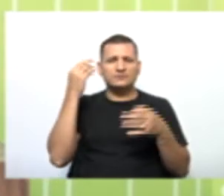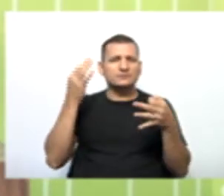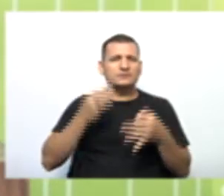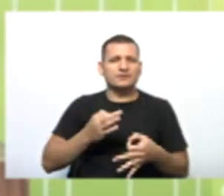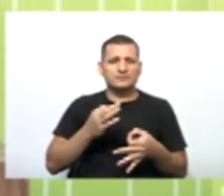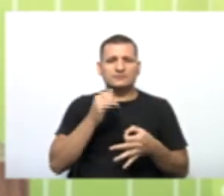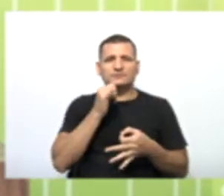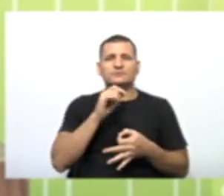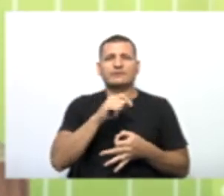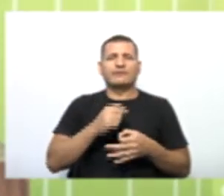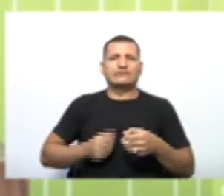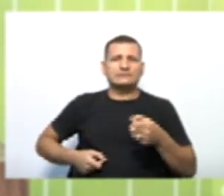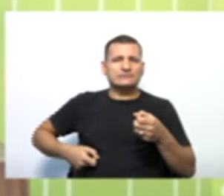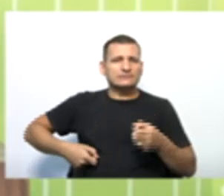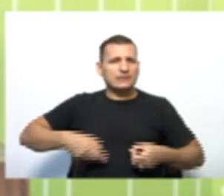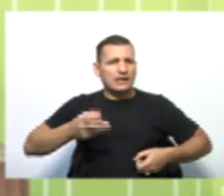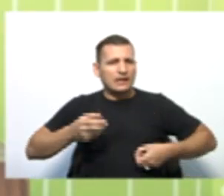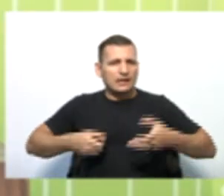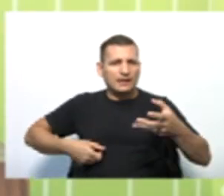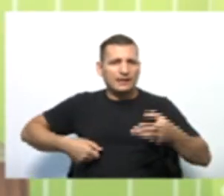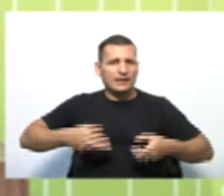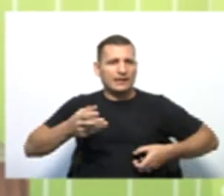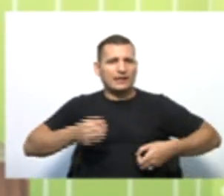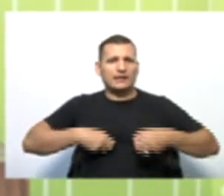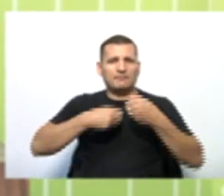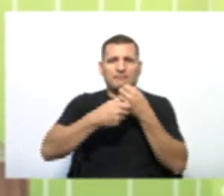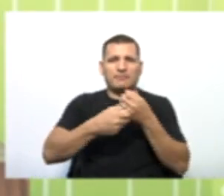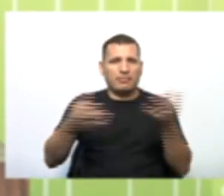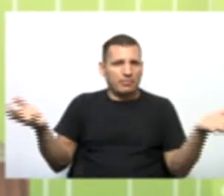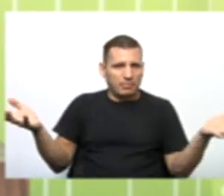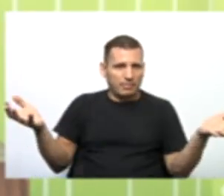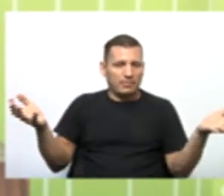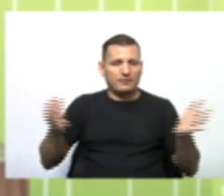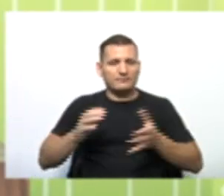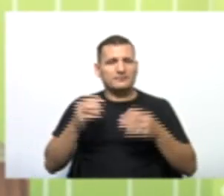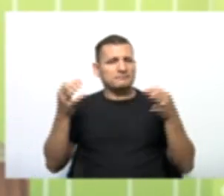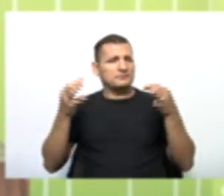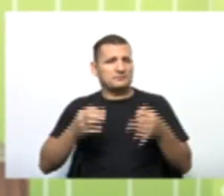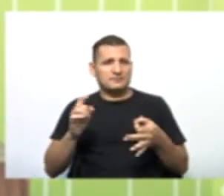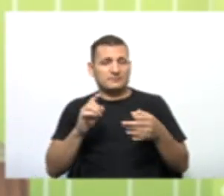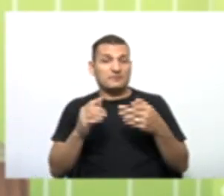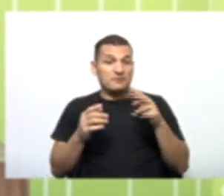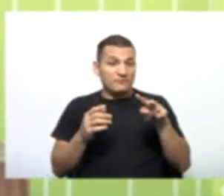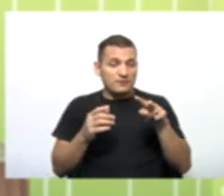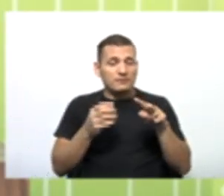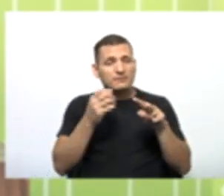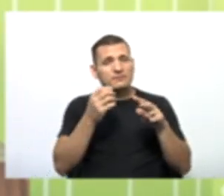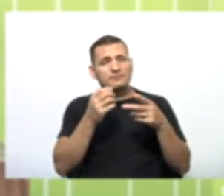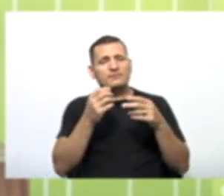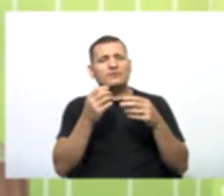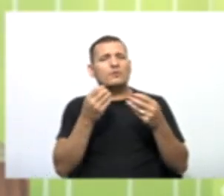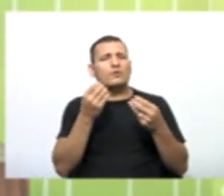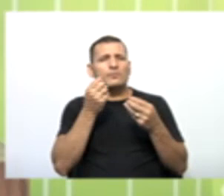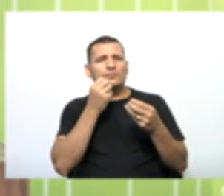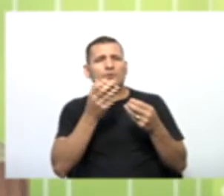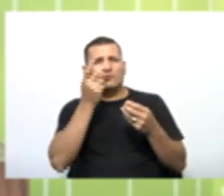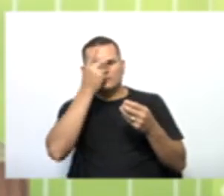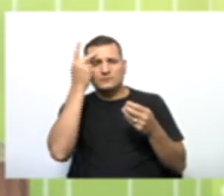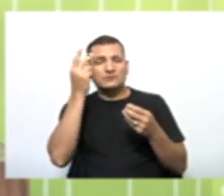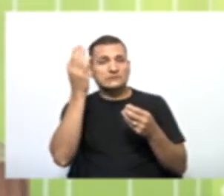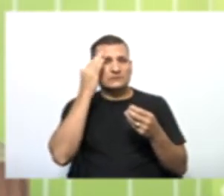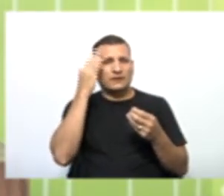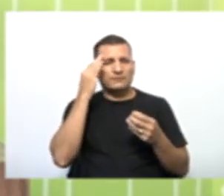que gasta tudo e que sai distribuindo seus bens para todo mundo. A gente considera boa a pessoa que